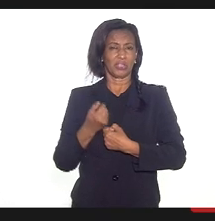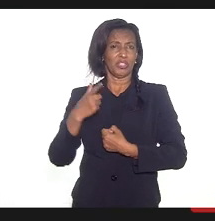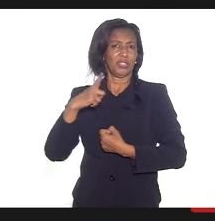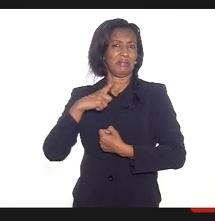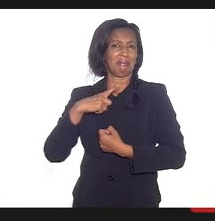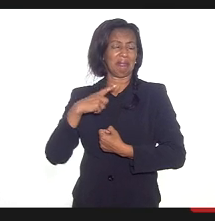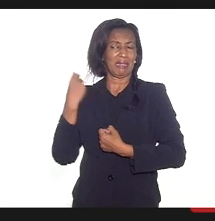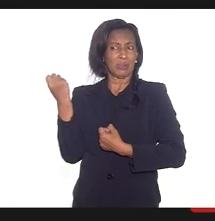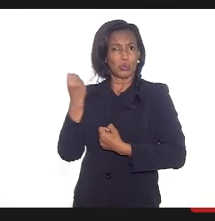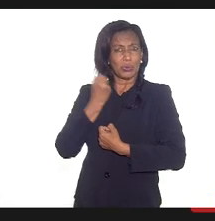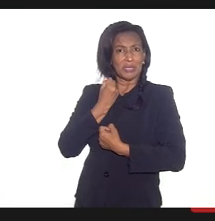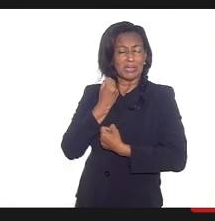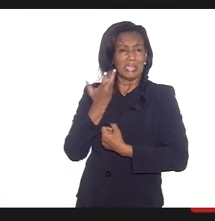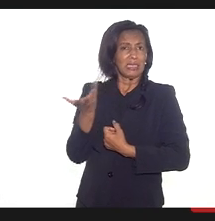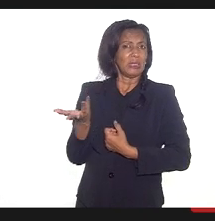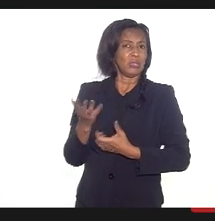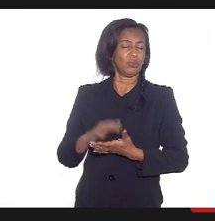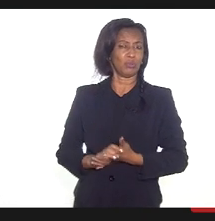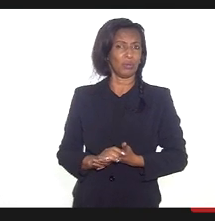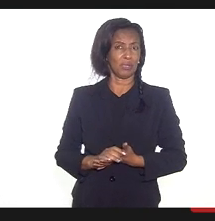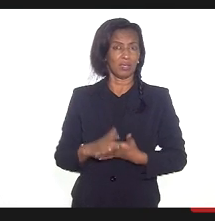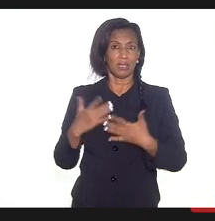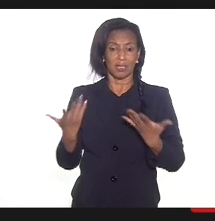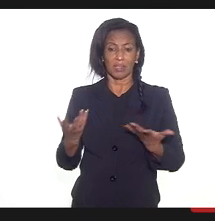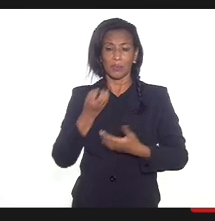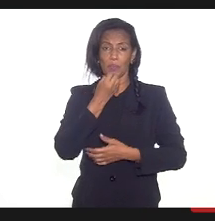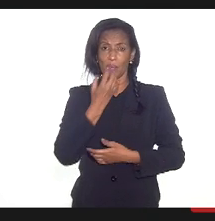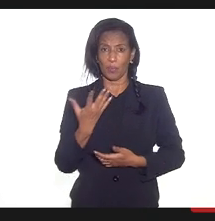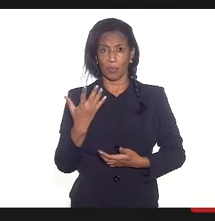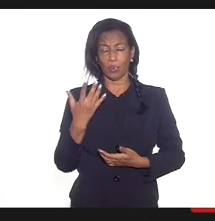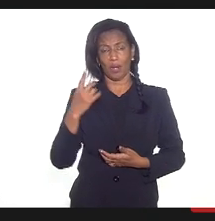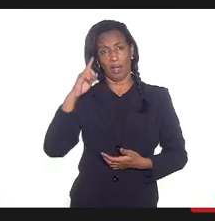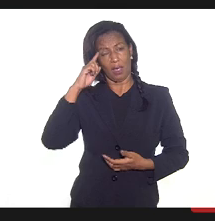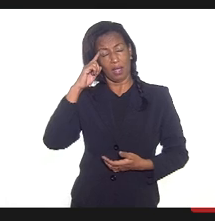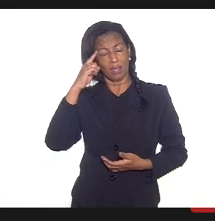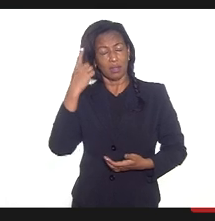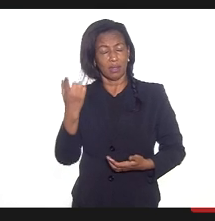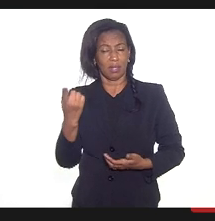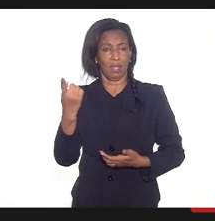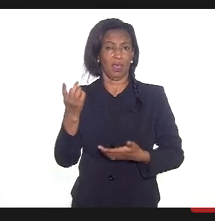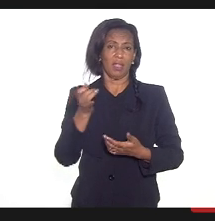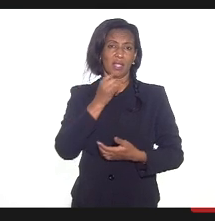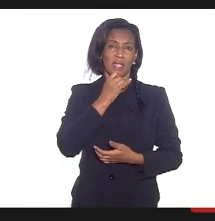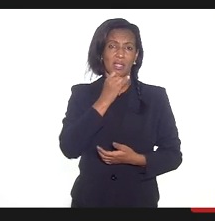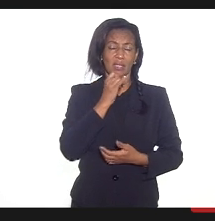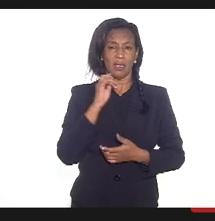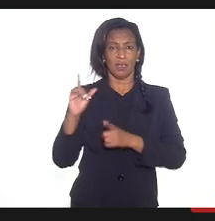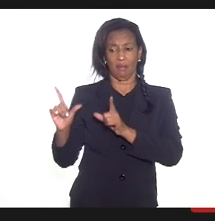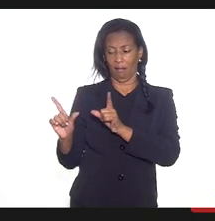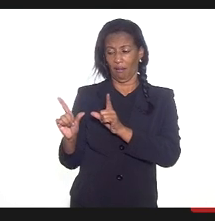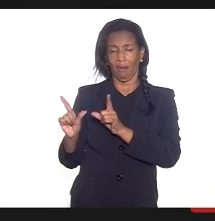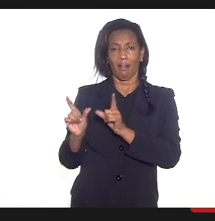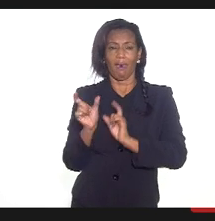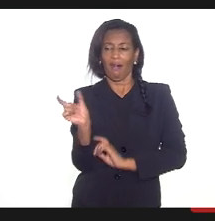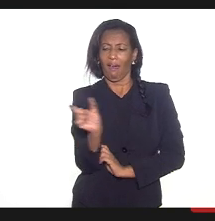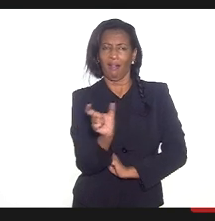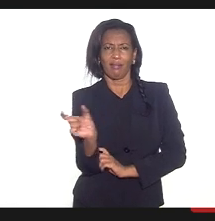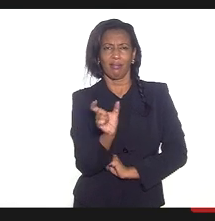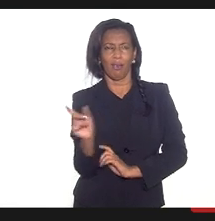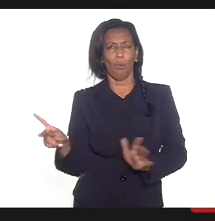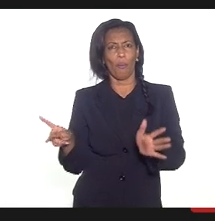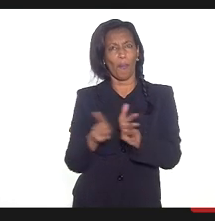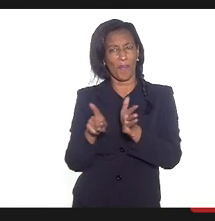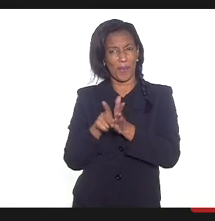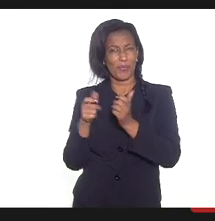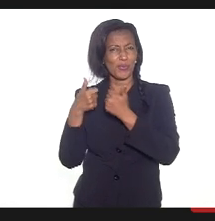suicida, né? E é boa ideia, né? Dos senhores ter esses cartões de vale transporte, né?